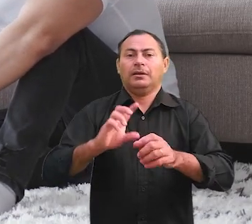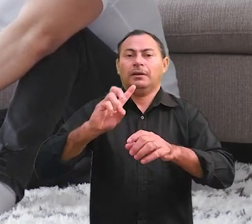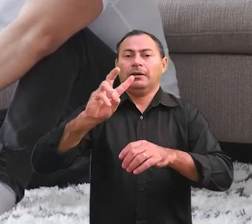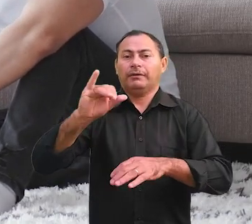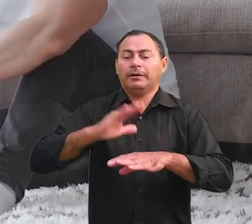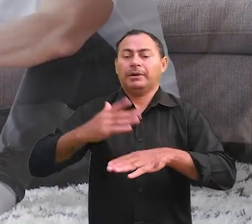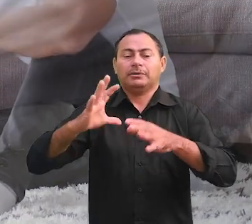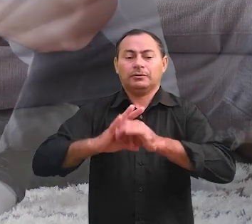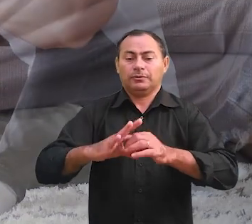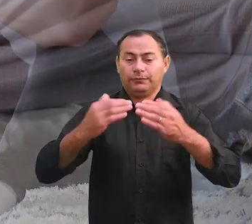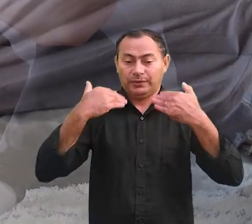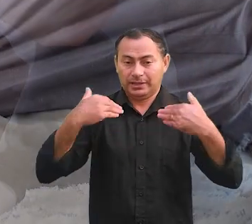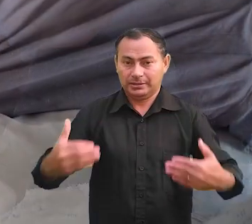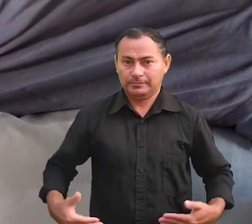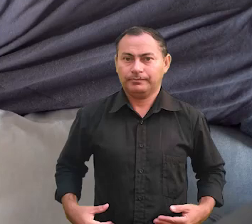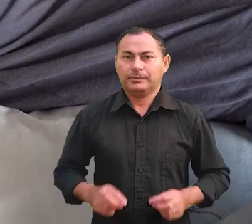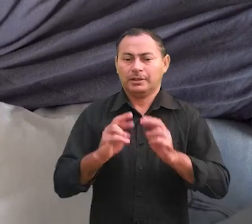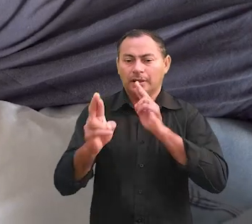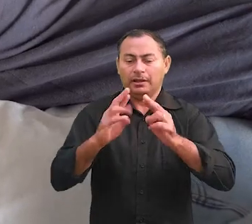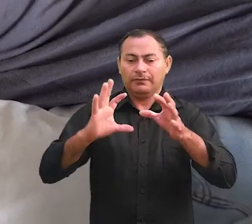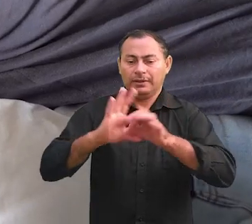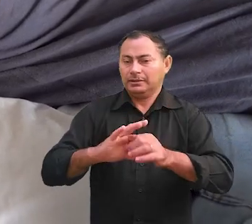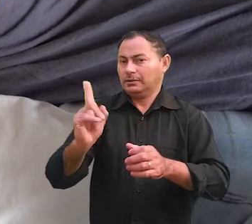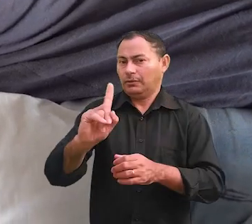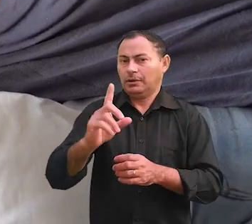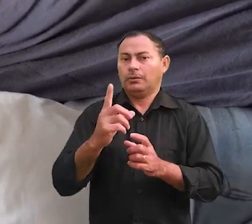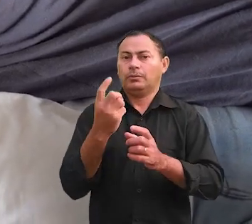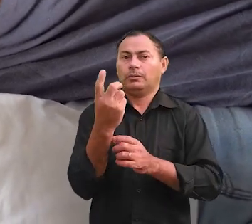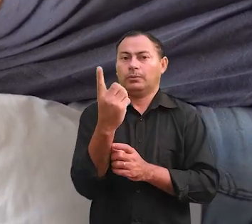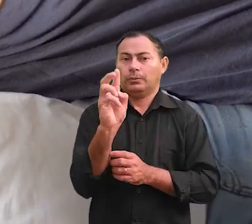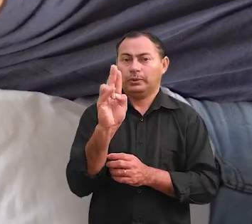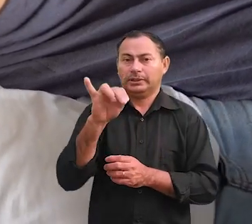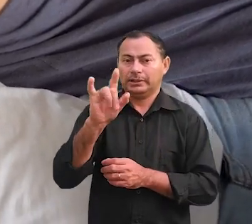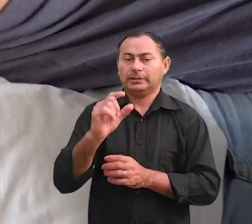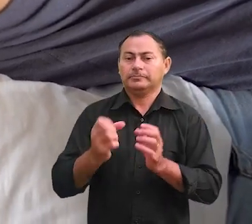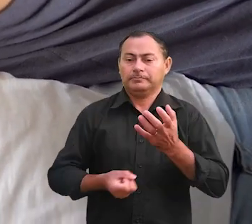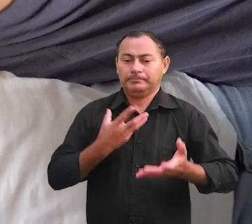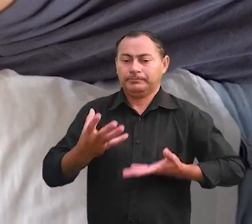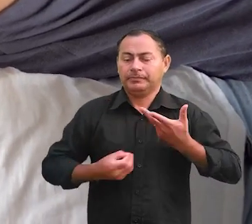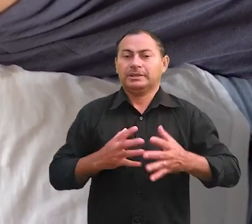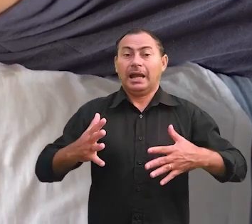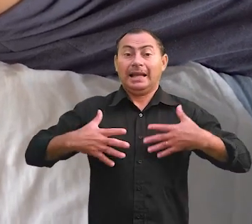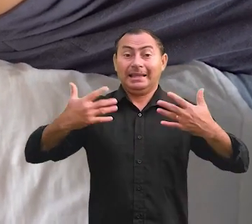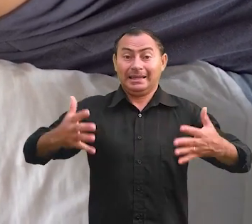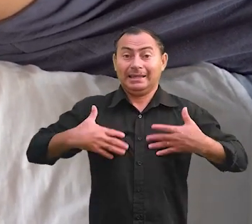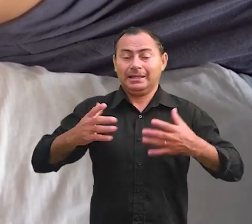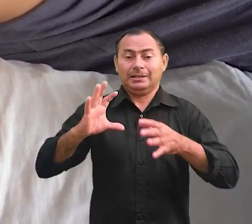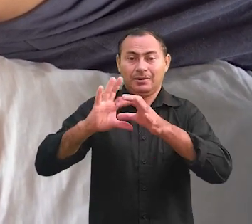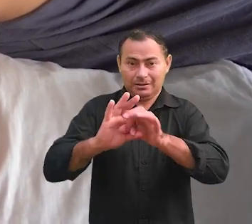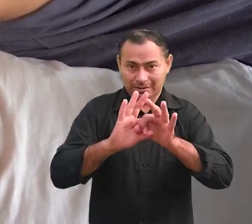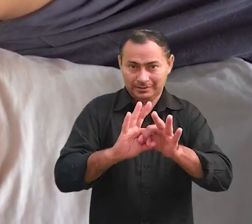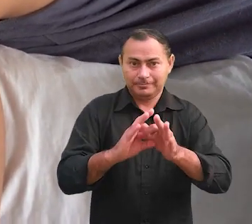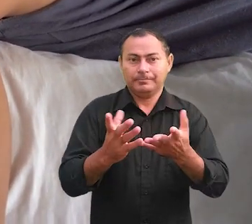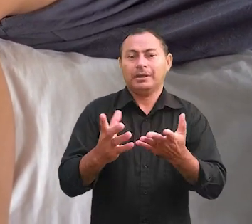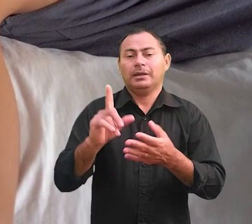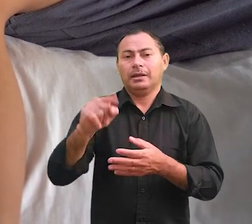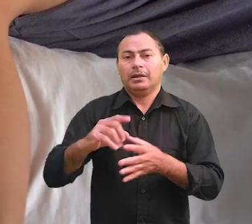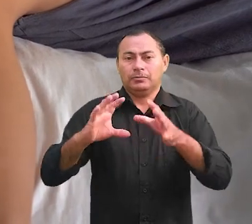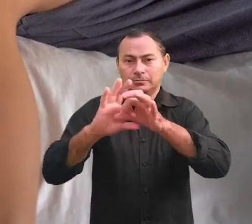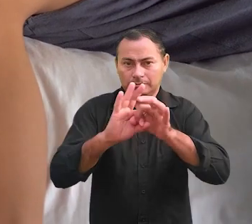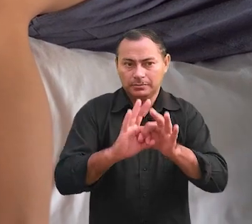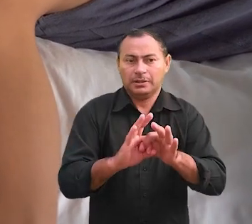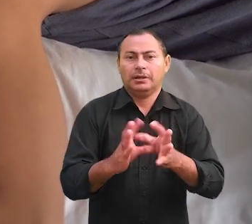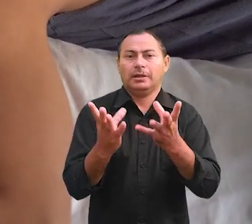era vajazzling da União física a relação Física não é a unidade mas é a expressão de alegria da unidade